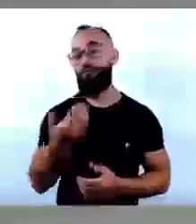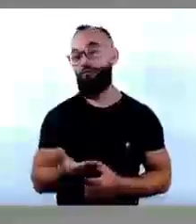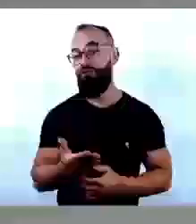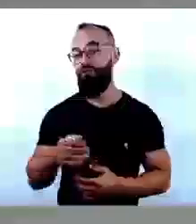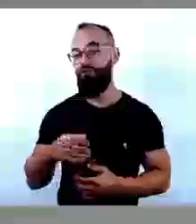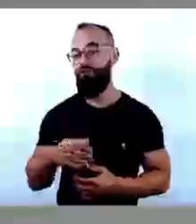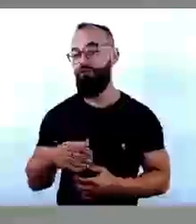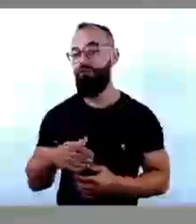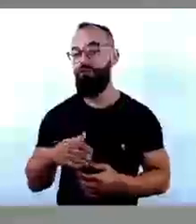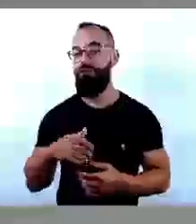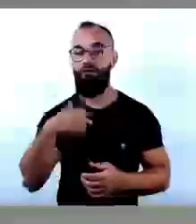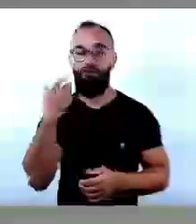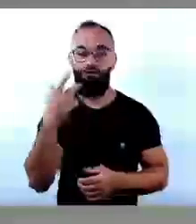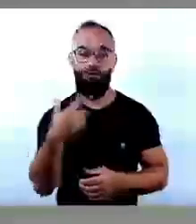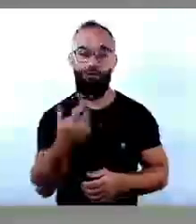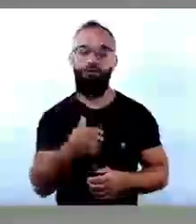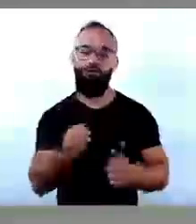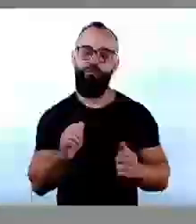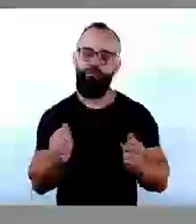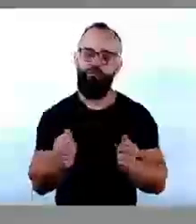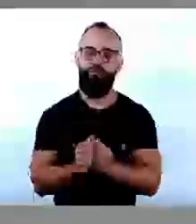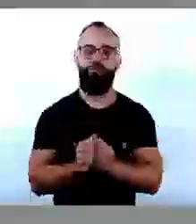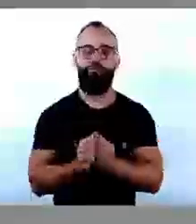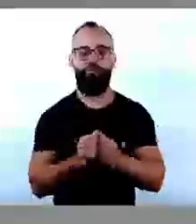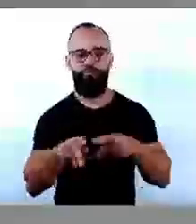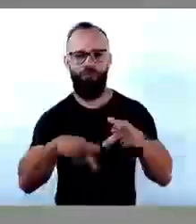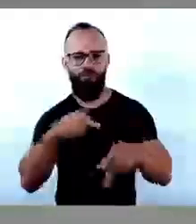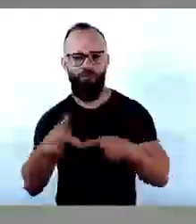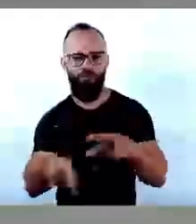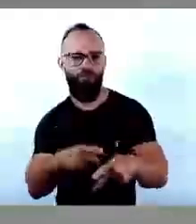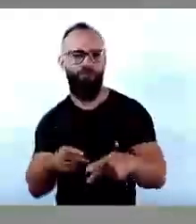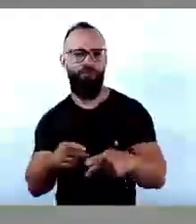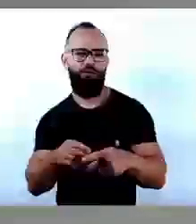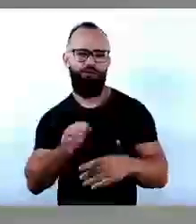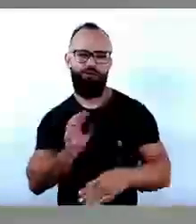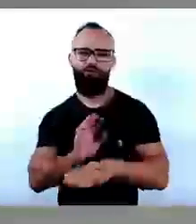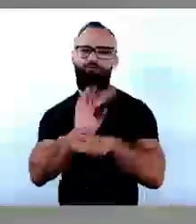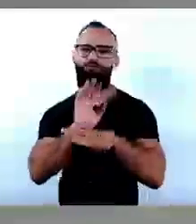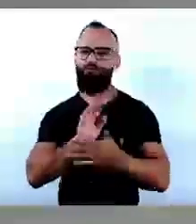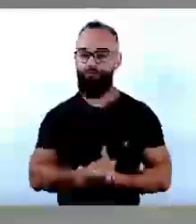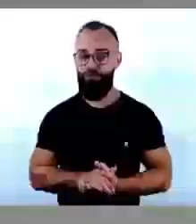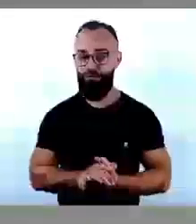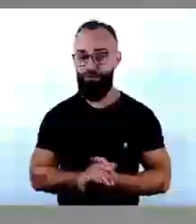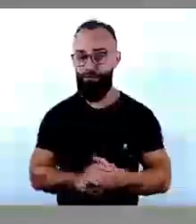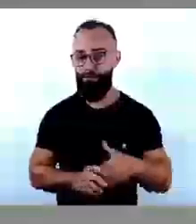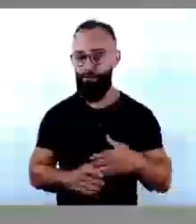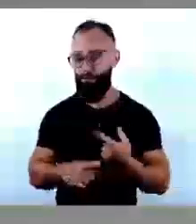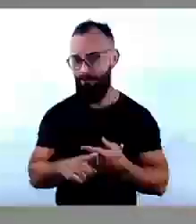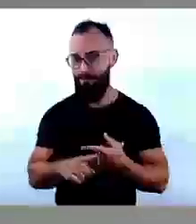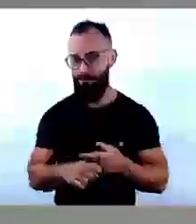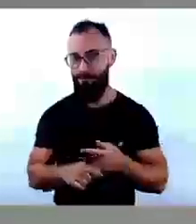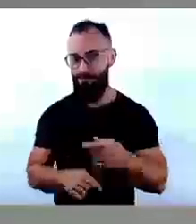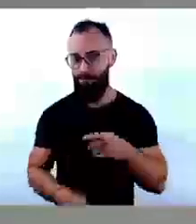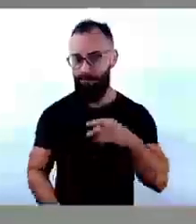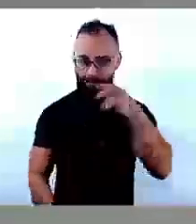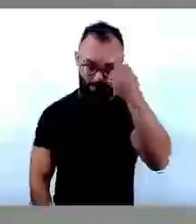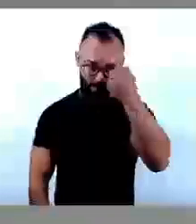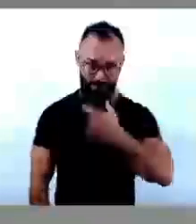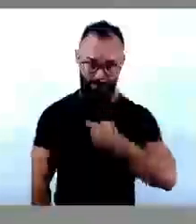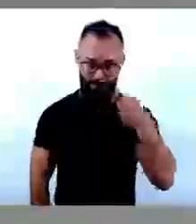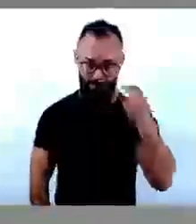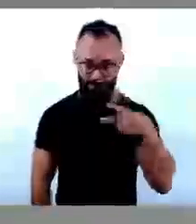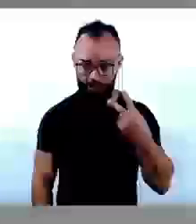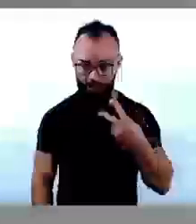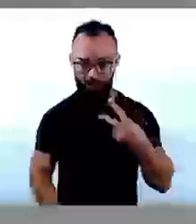Vereador para estar próximo da população botando a cara tapa porque ser Vereador Né é isso tá à disposição da população